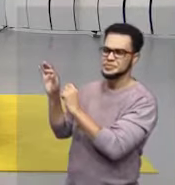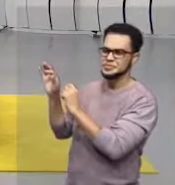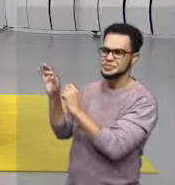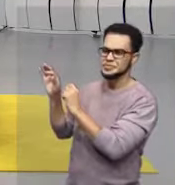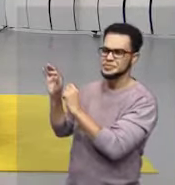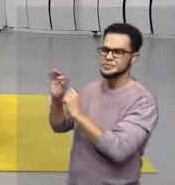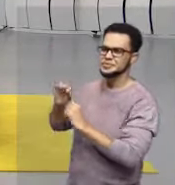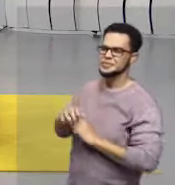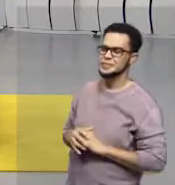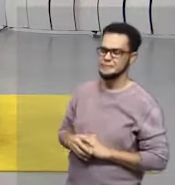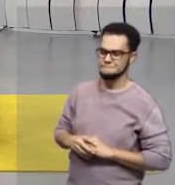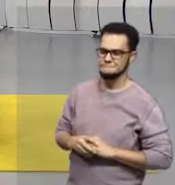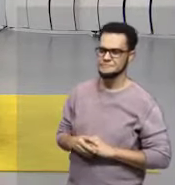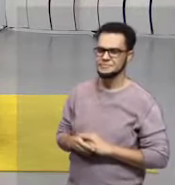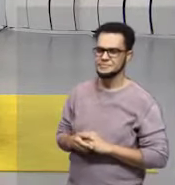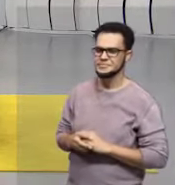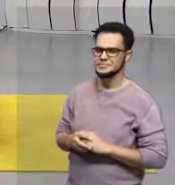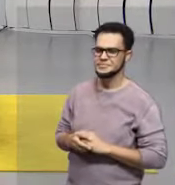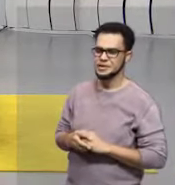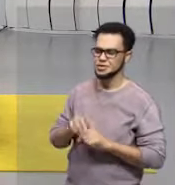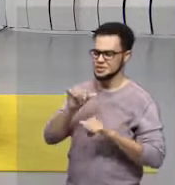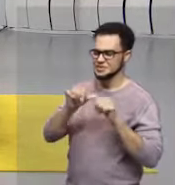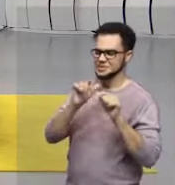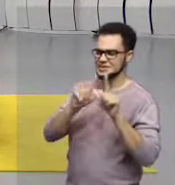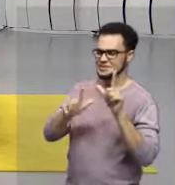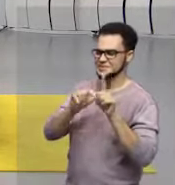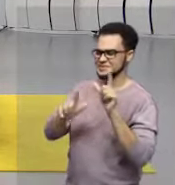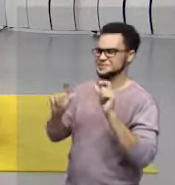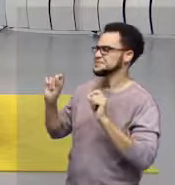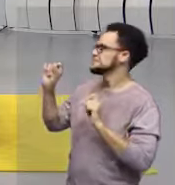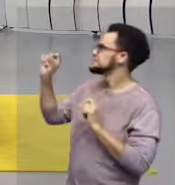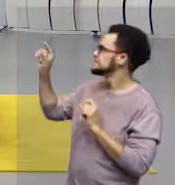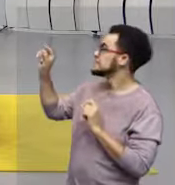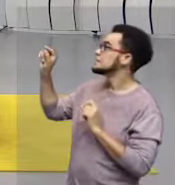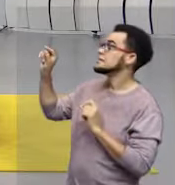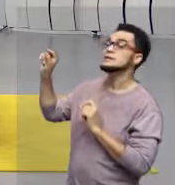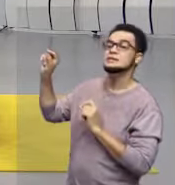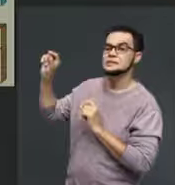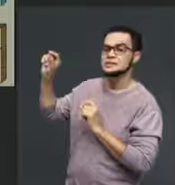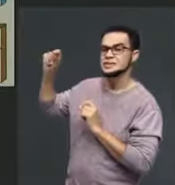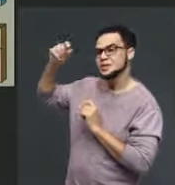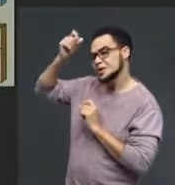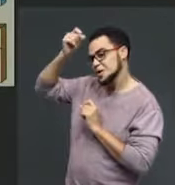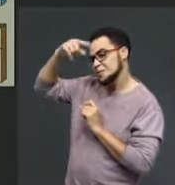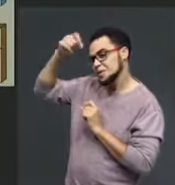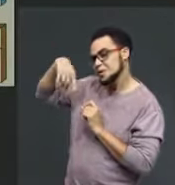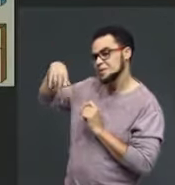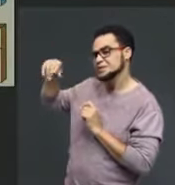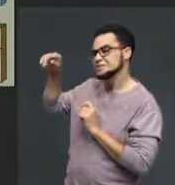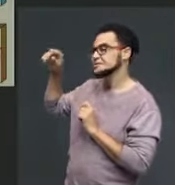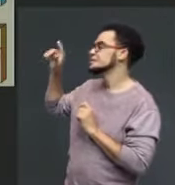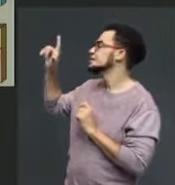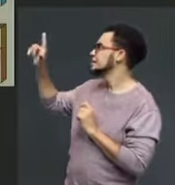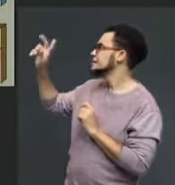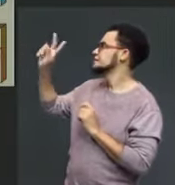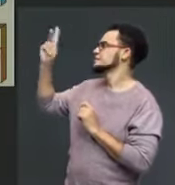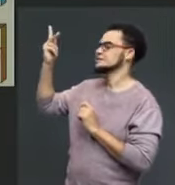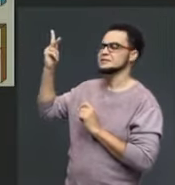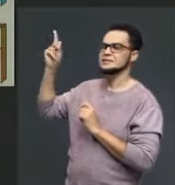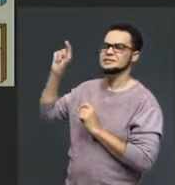aqui a minha letra, olha só. Esse hormônio aqui, LH, chama